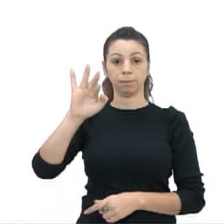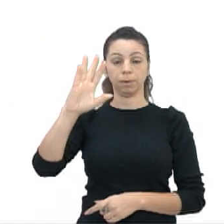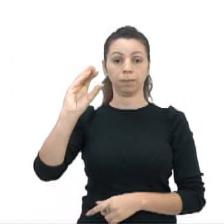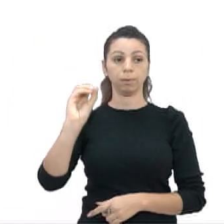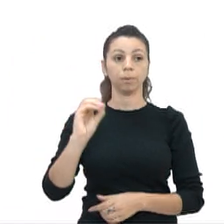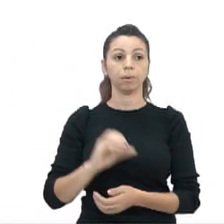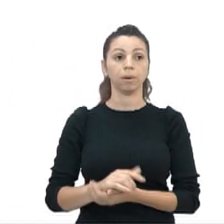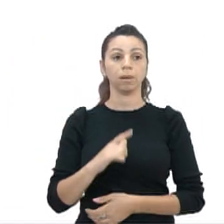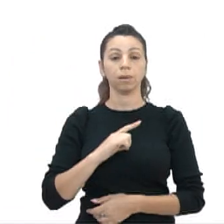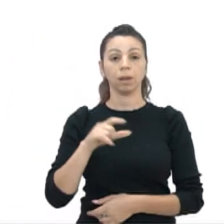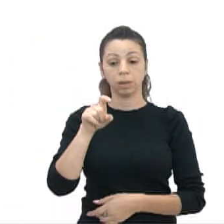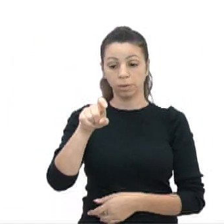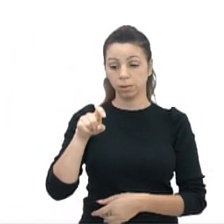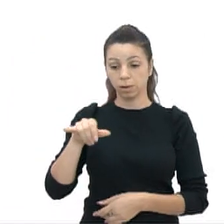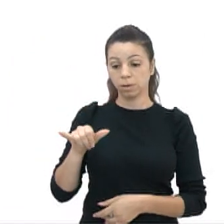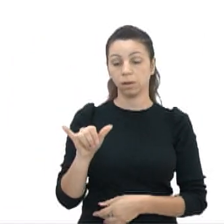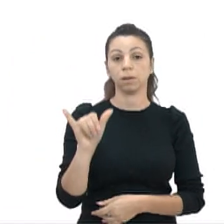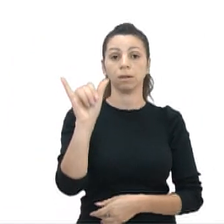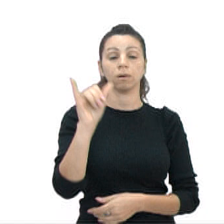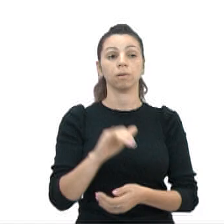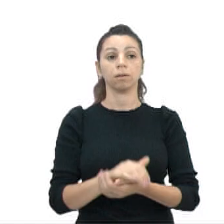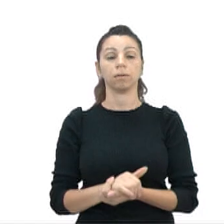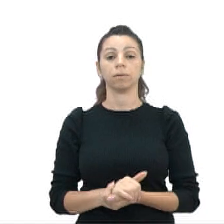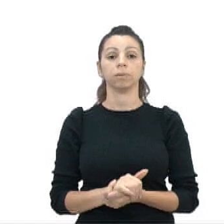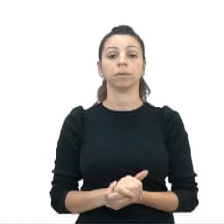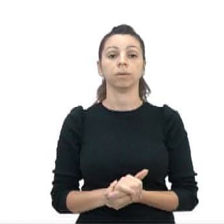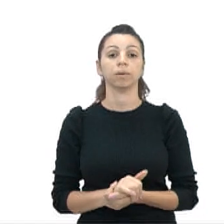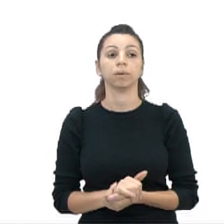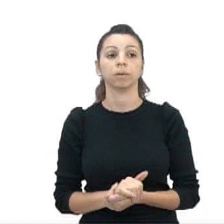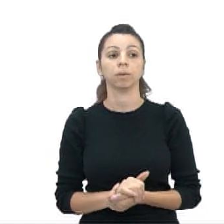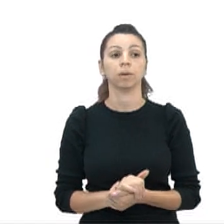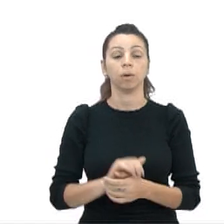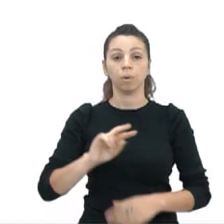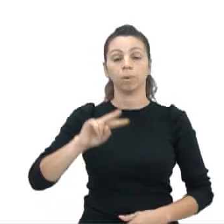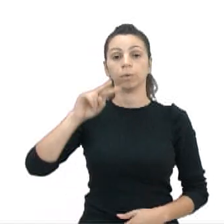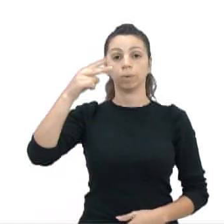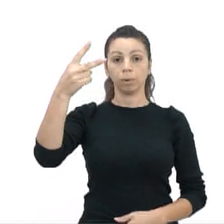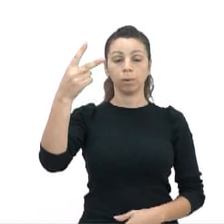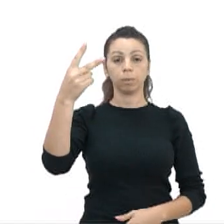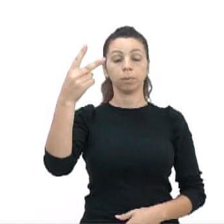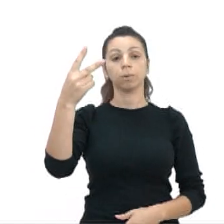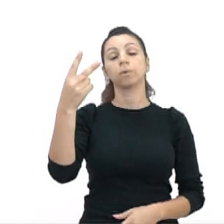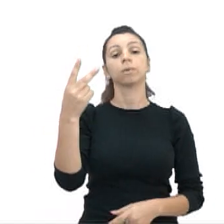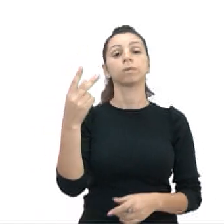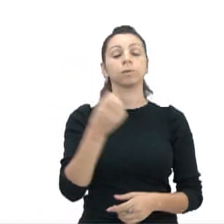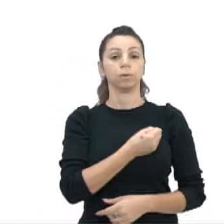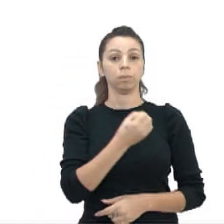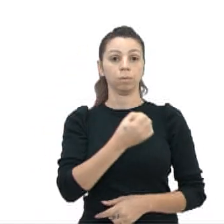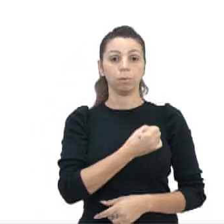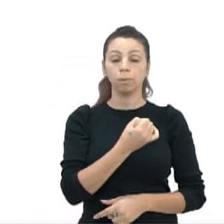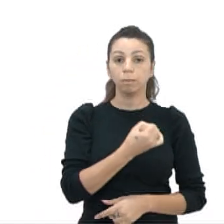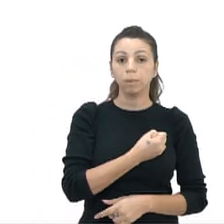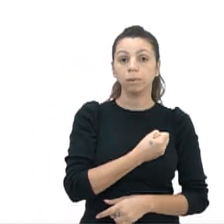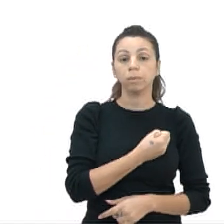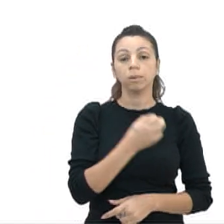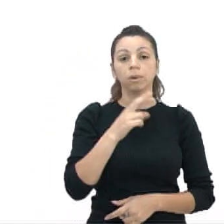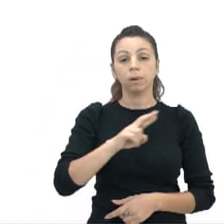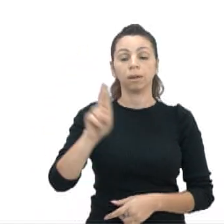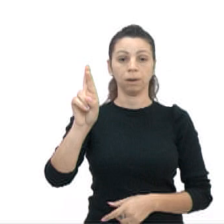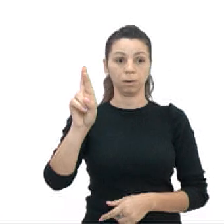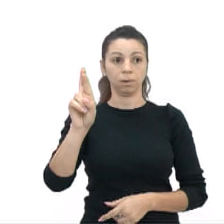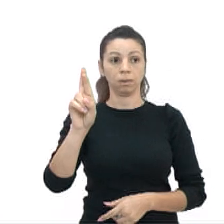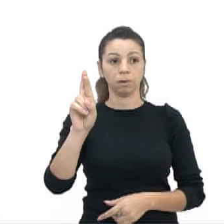x e y, represente o dobro de um número real adicionado ao triplo de outro número